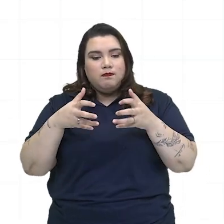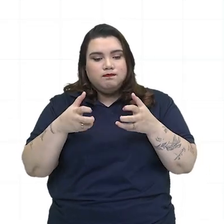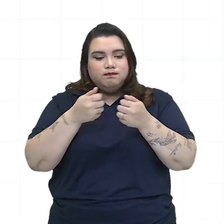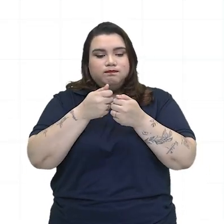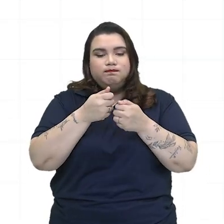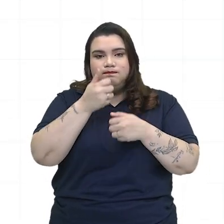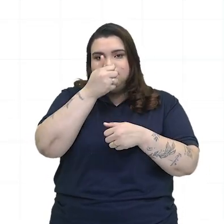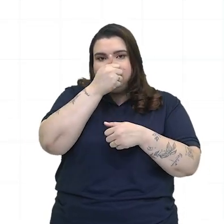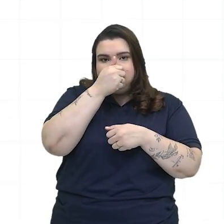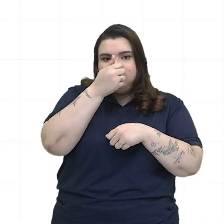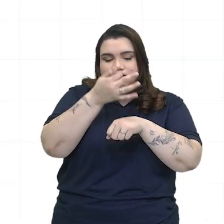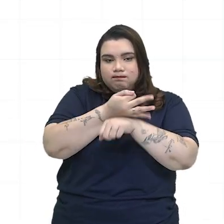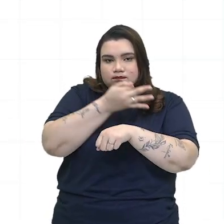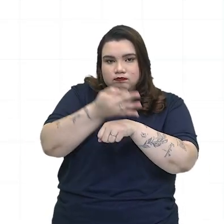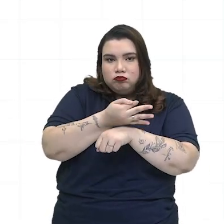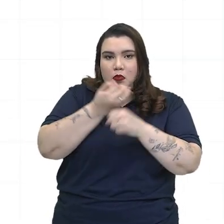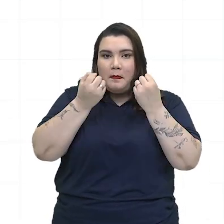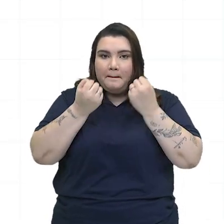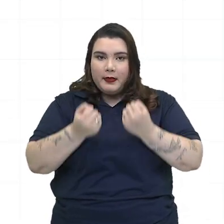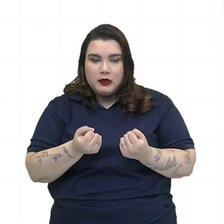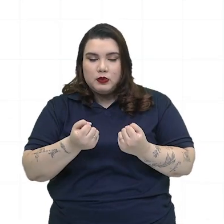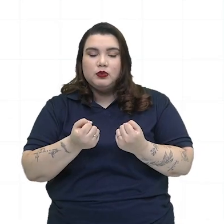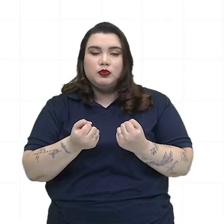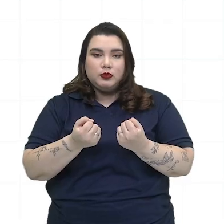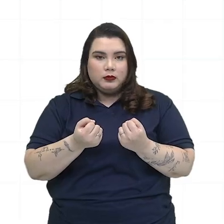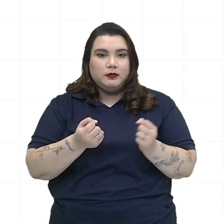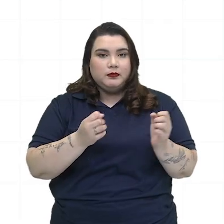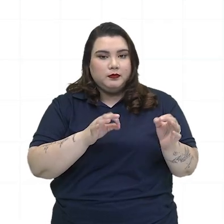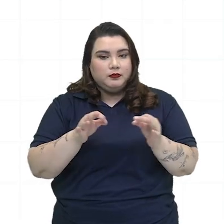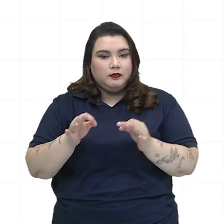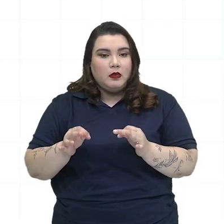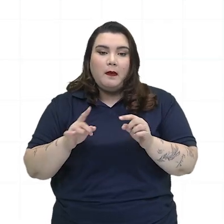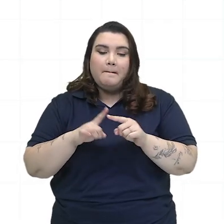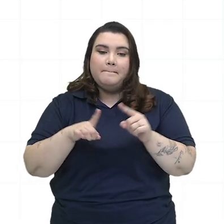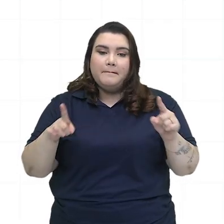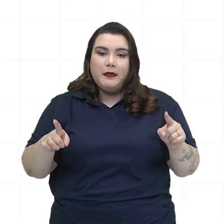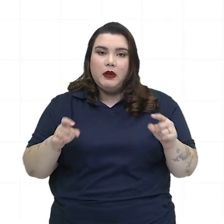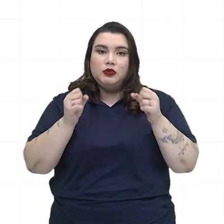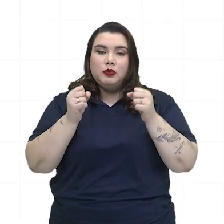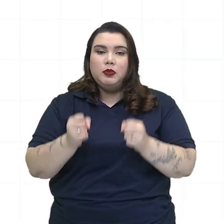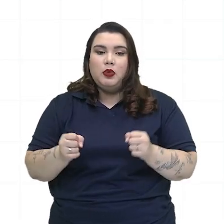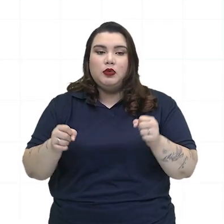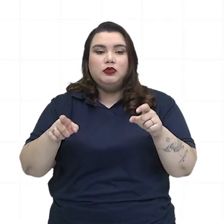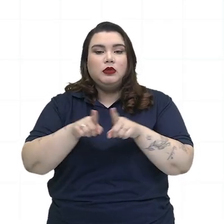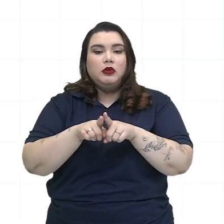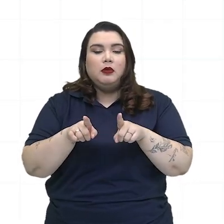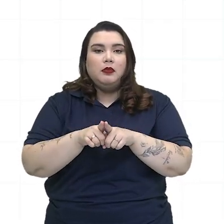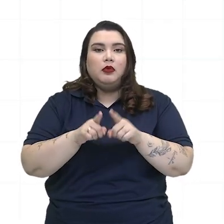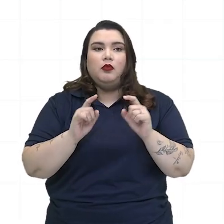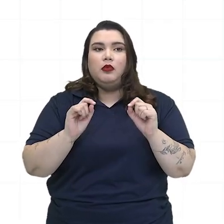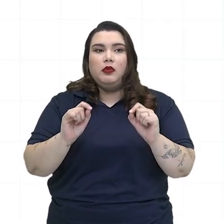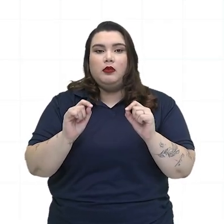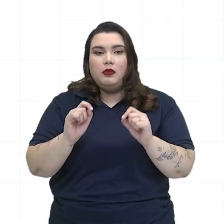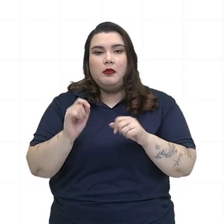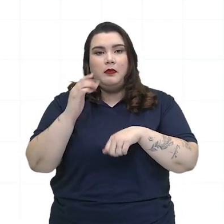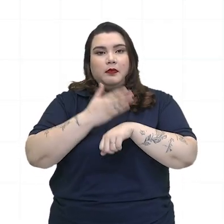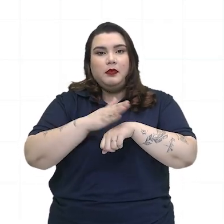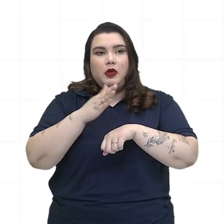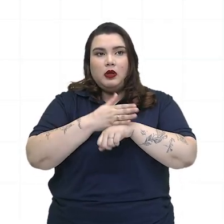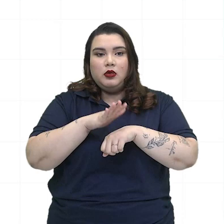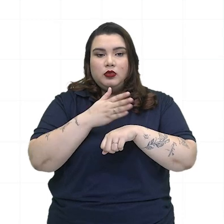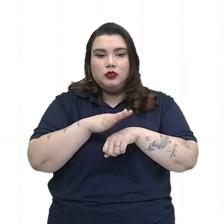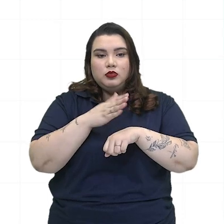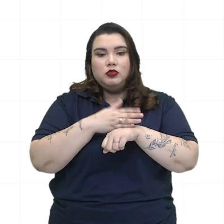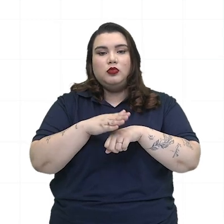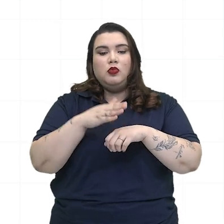sobrecarregar a sua coluna vertebral. Mas também você pode prevenir também, né, praticando o hábito da